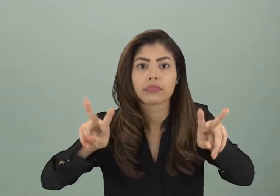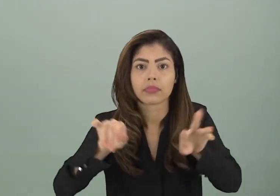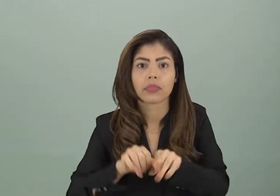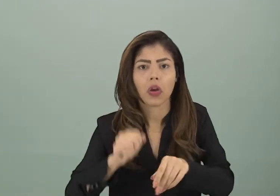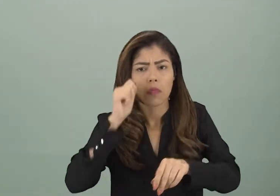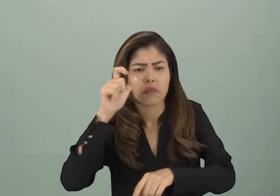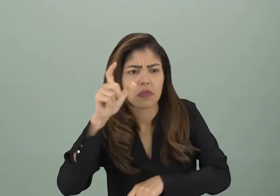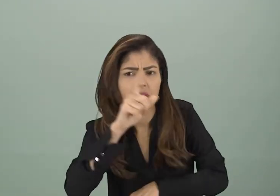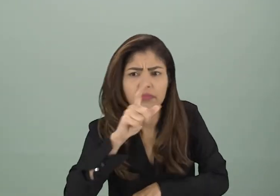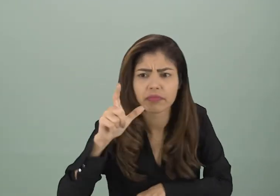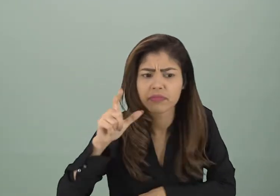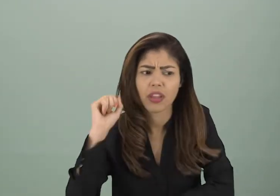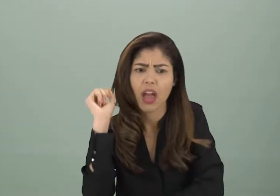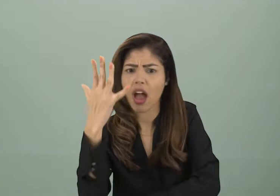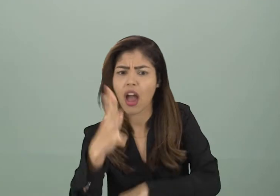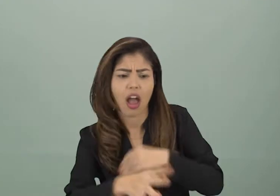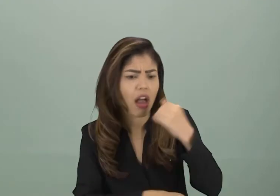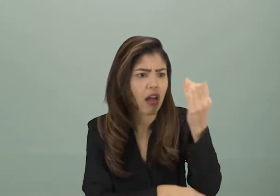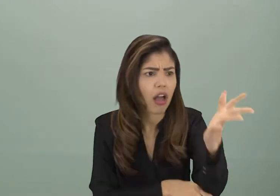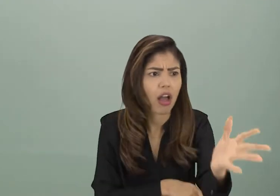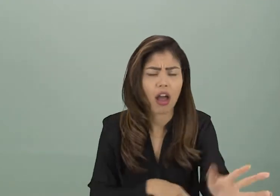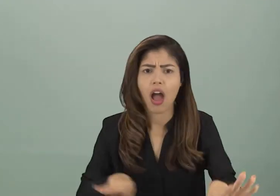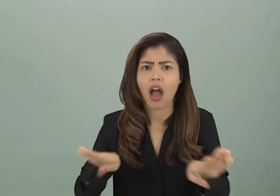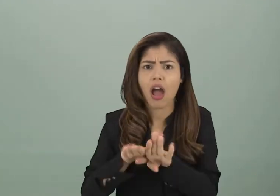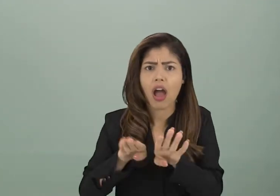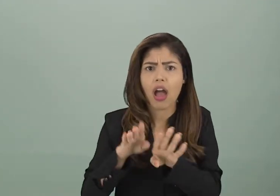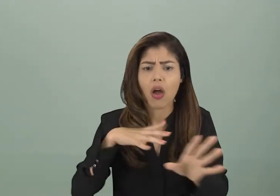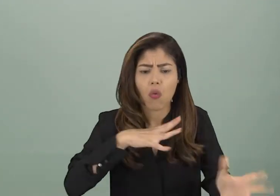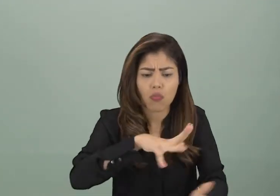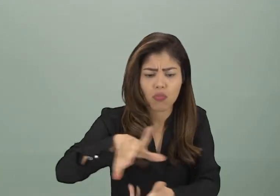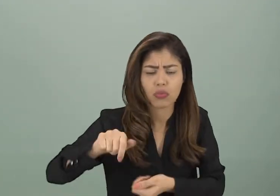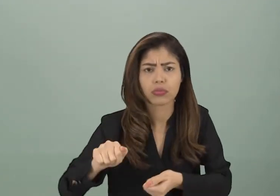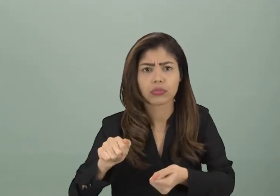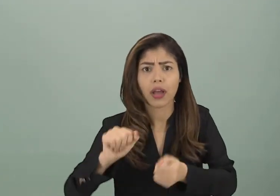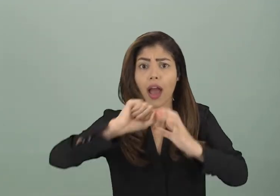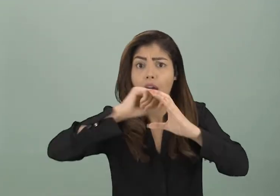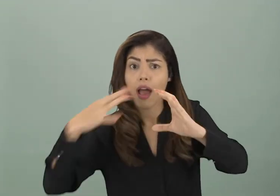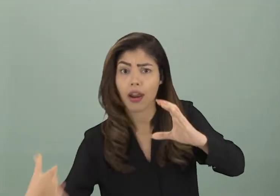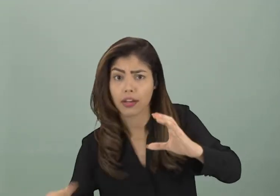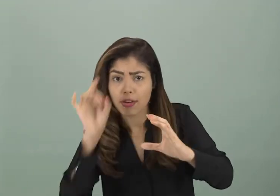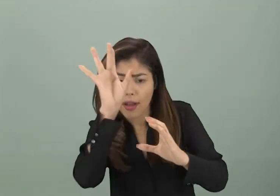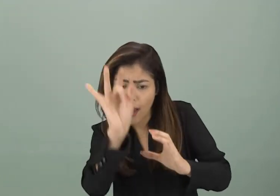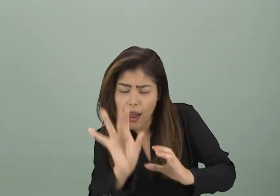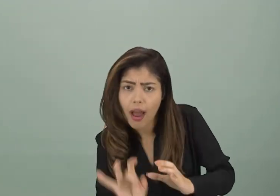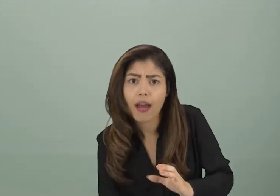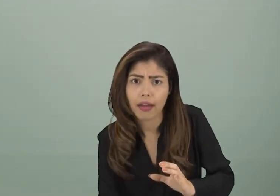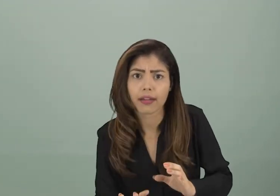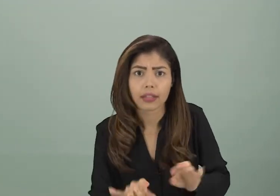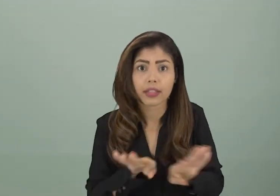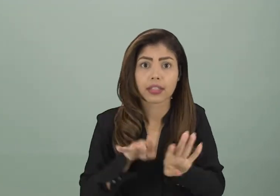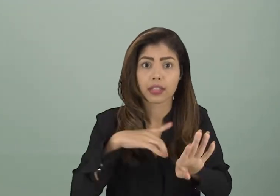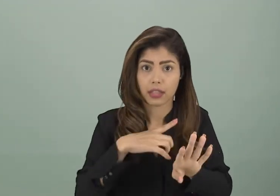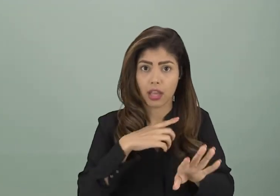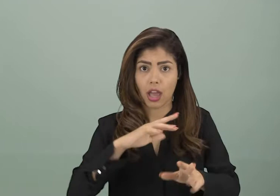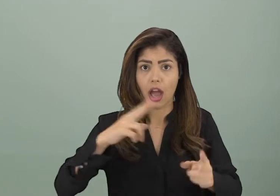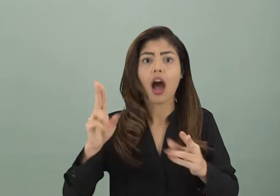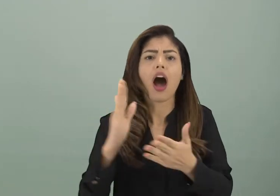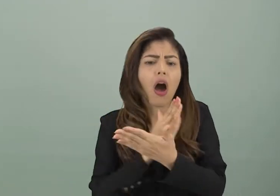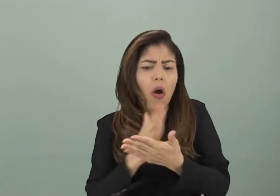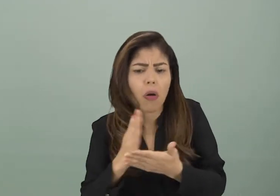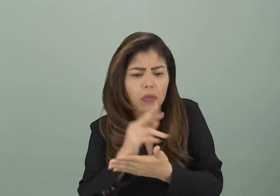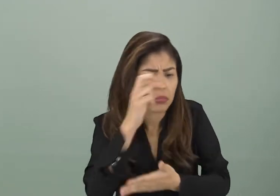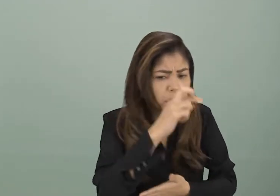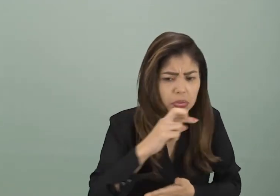as plantas, observava o mundo e buscava classificar isso através da sua observação e alguns métodos de